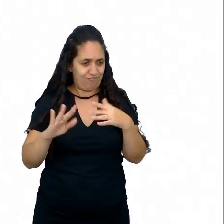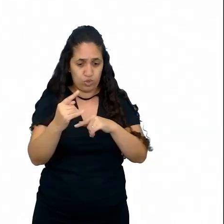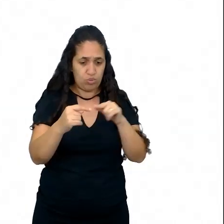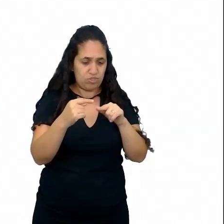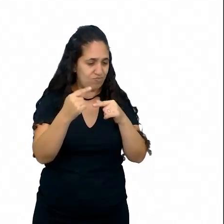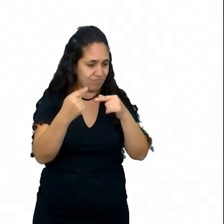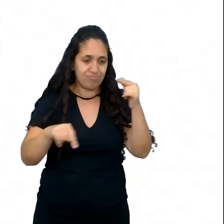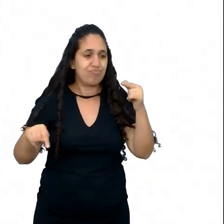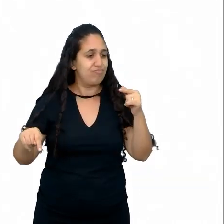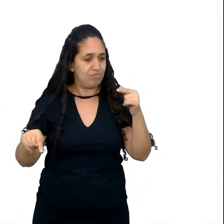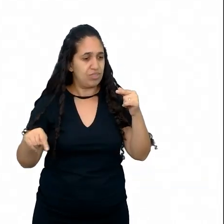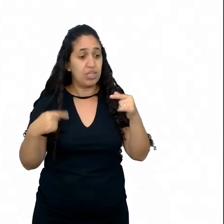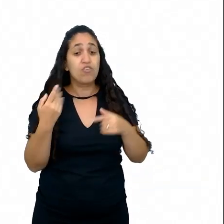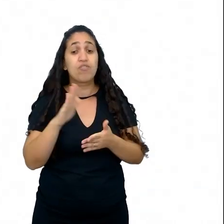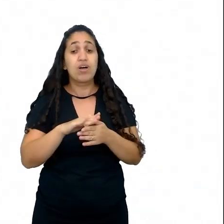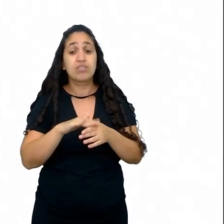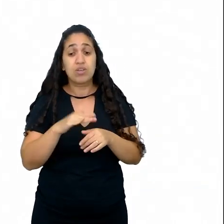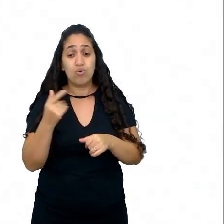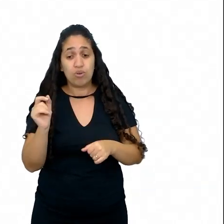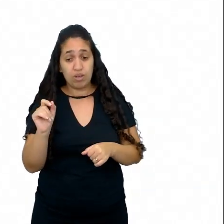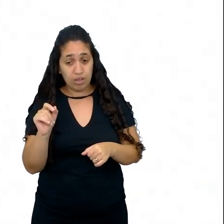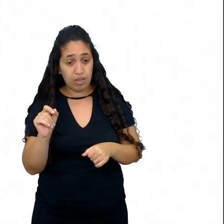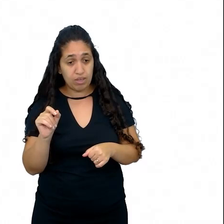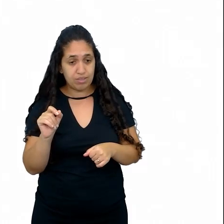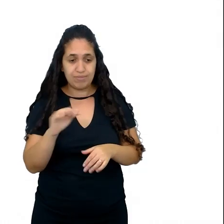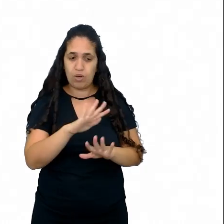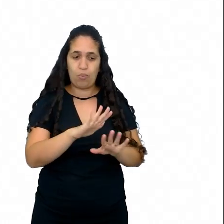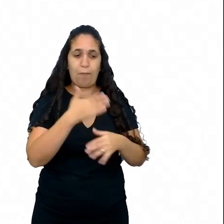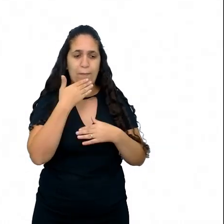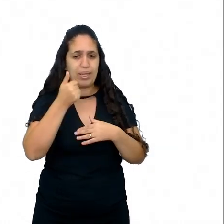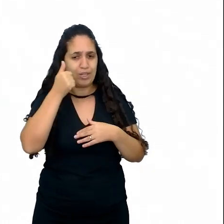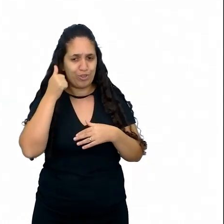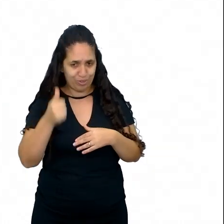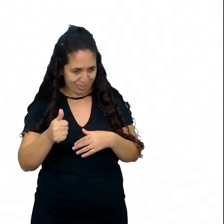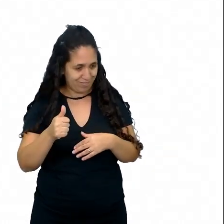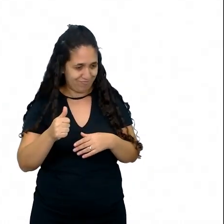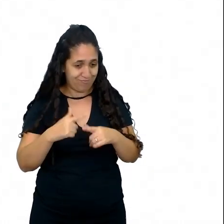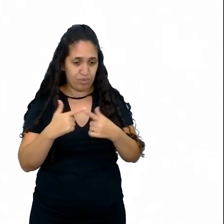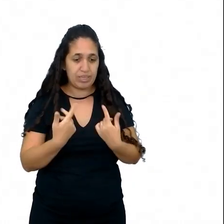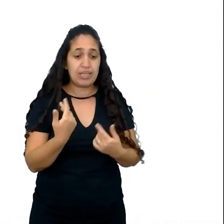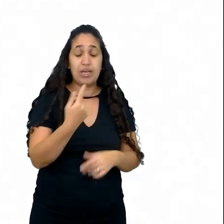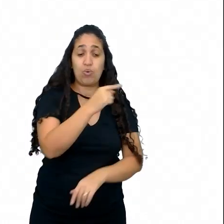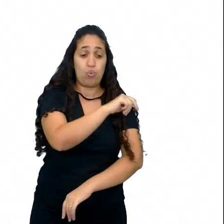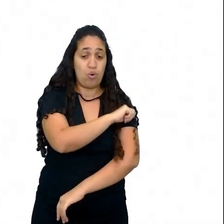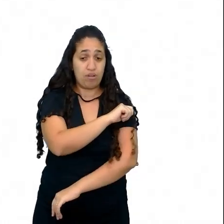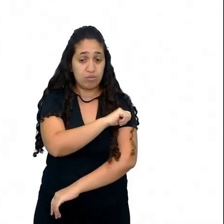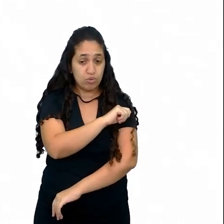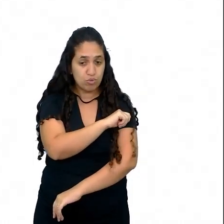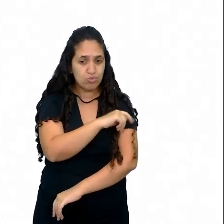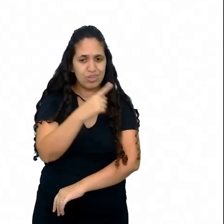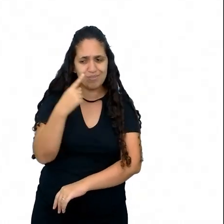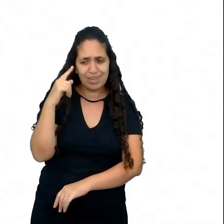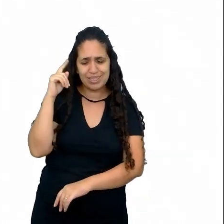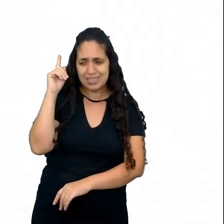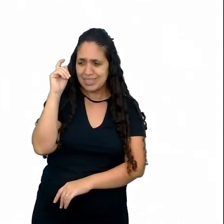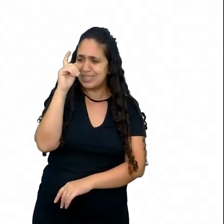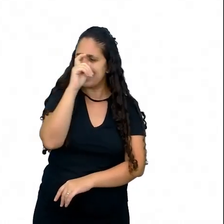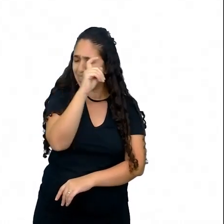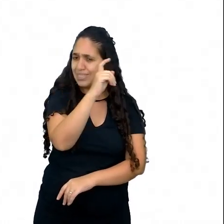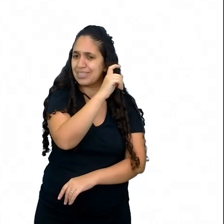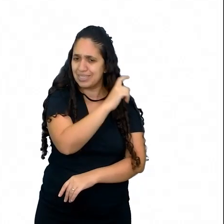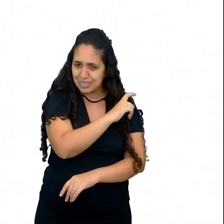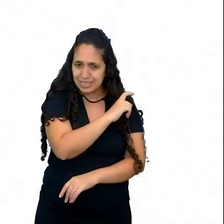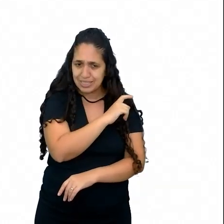nosso pensamento, o que eu tenho que fazer? Eu tenho que dar um jeito de melhorar. Por quê? Porque senão o meu aluno, ele começa a ter dificuldade. Eu tenho que pensar